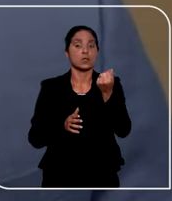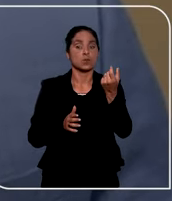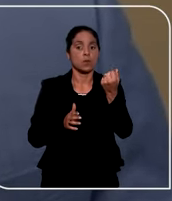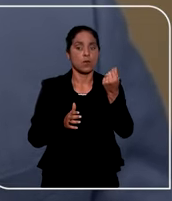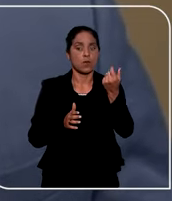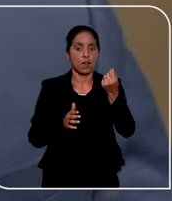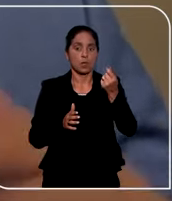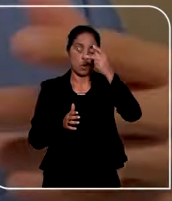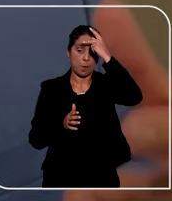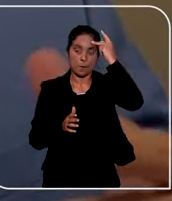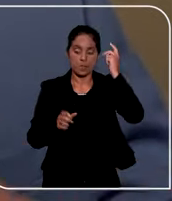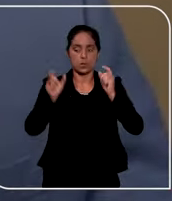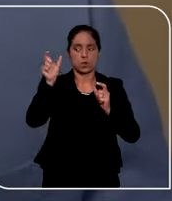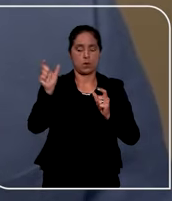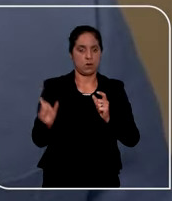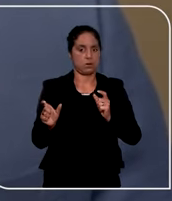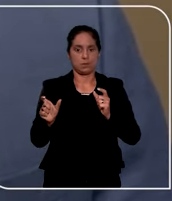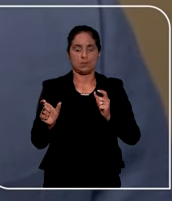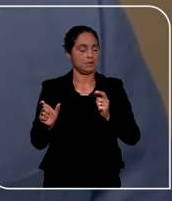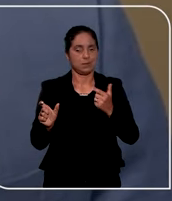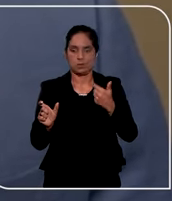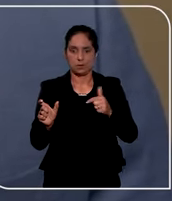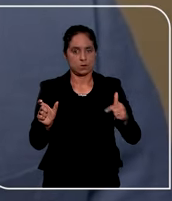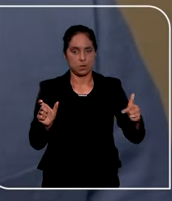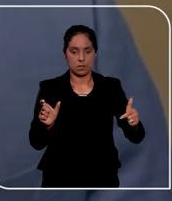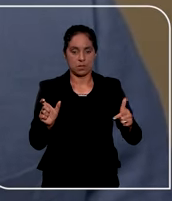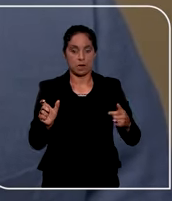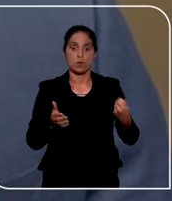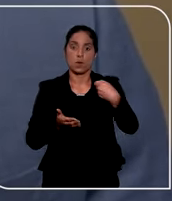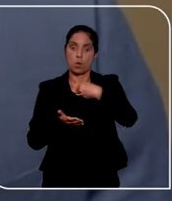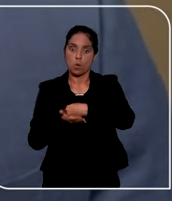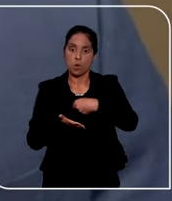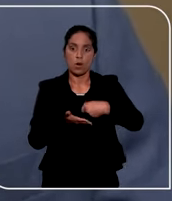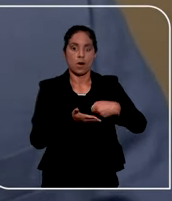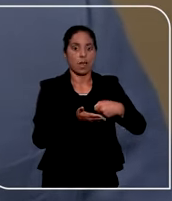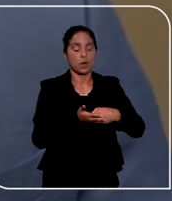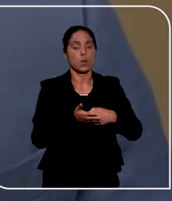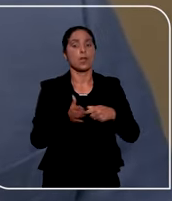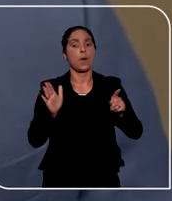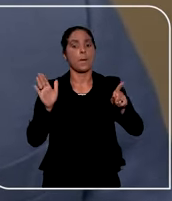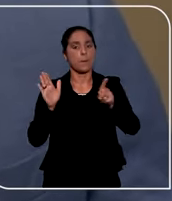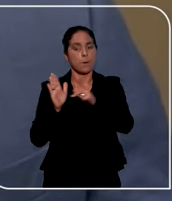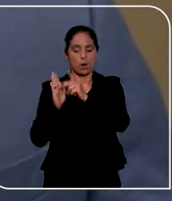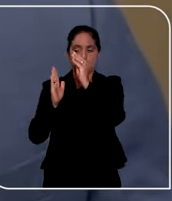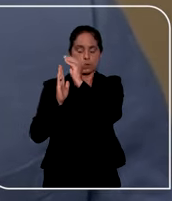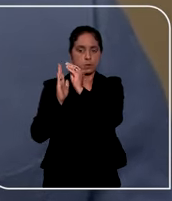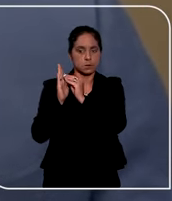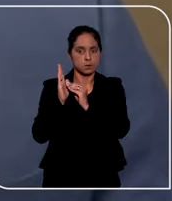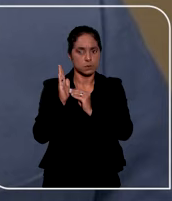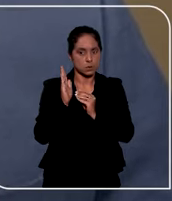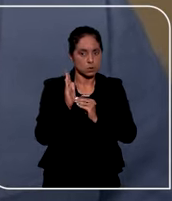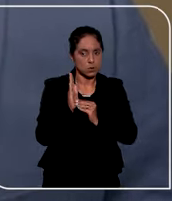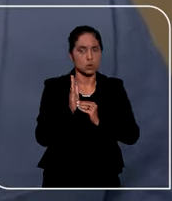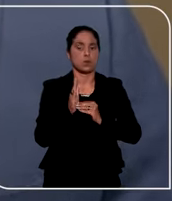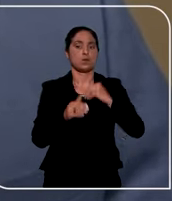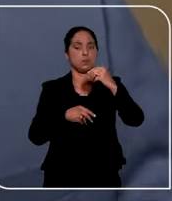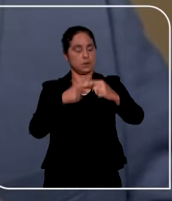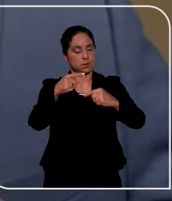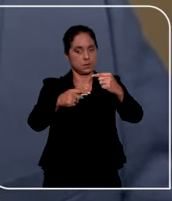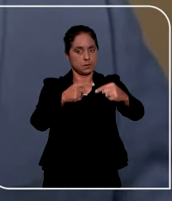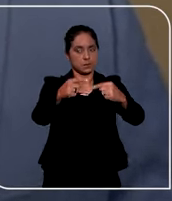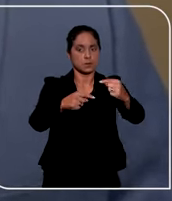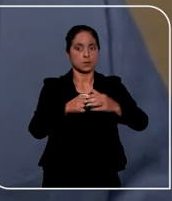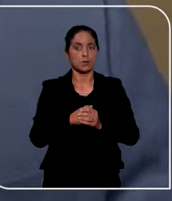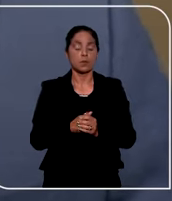tá O inventariante ao final do processo de inventário tem direito a um prêmio mas o aluguel faz parte da herança então ele precisa ser repartido depois os